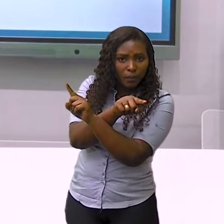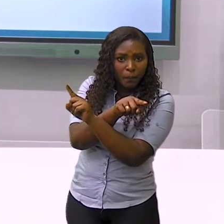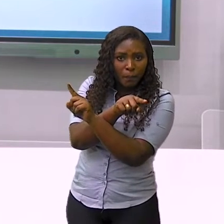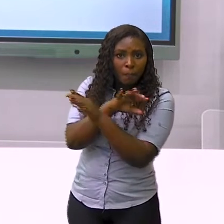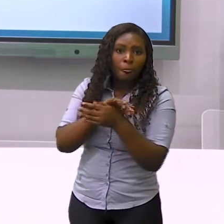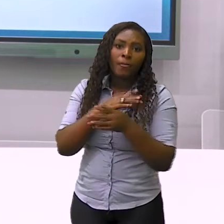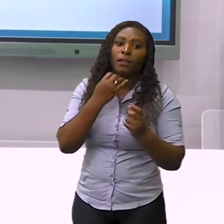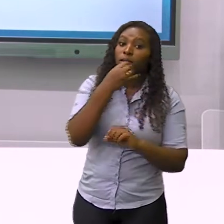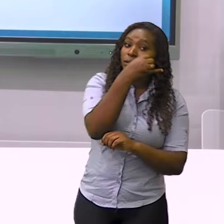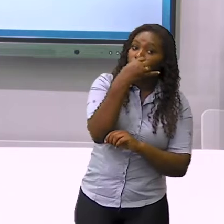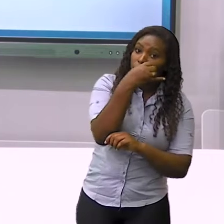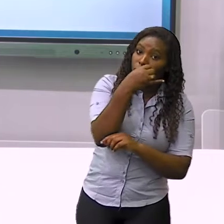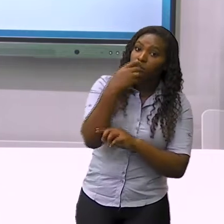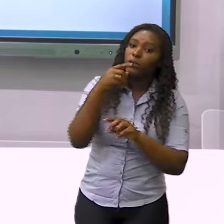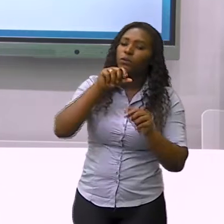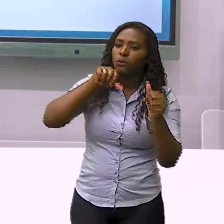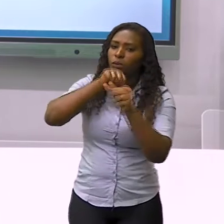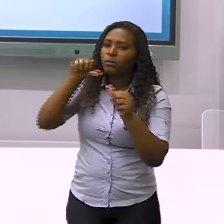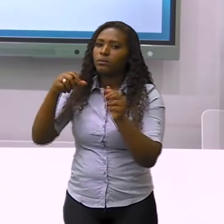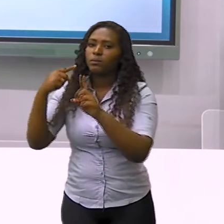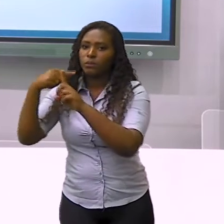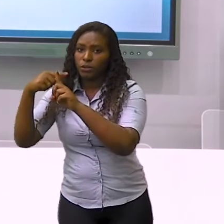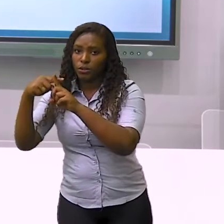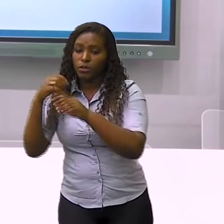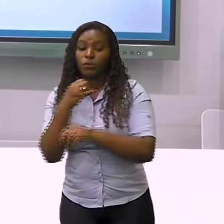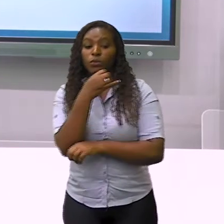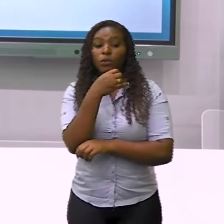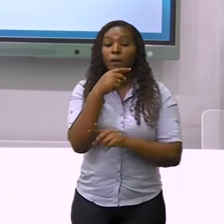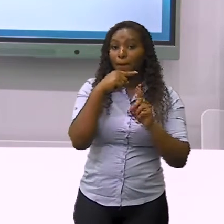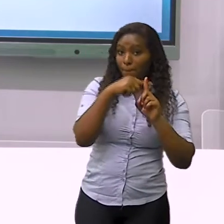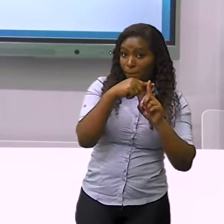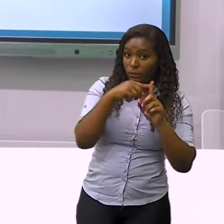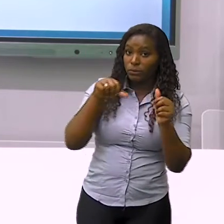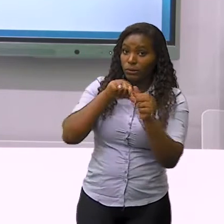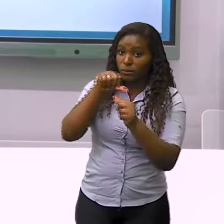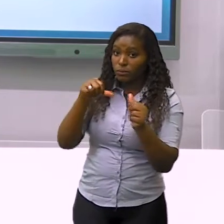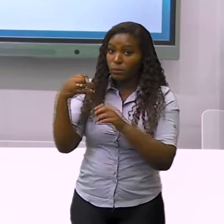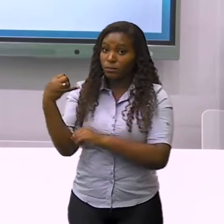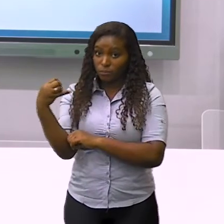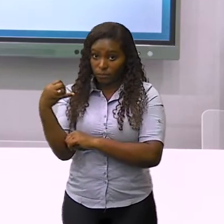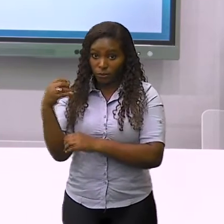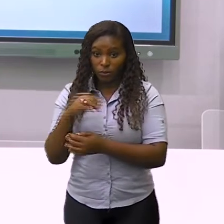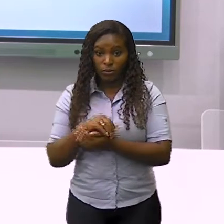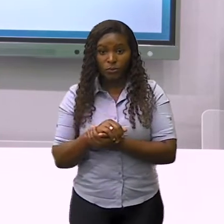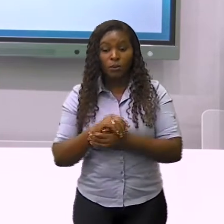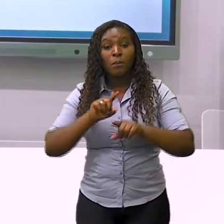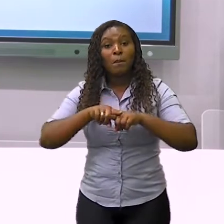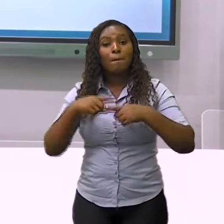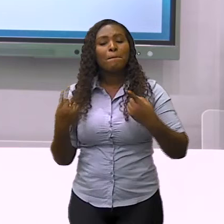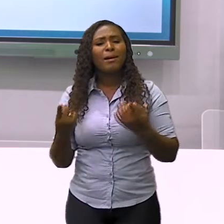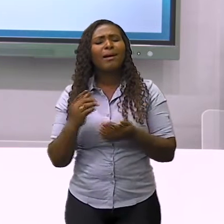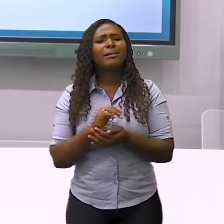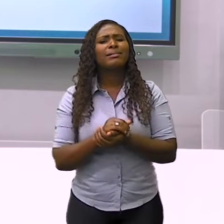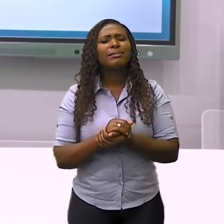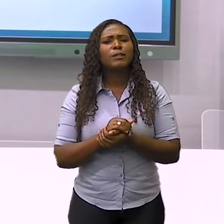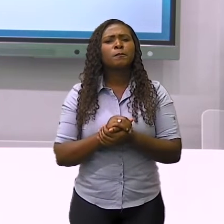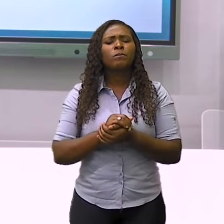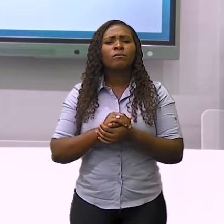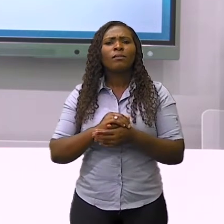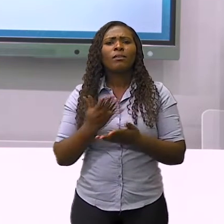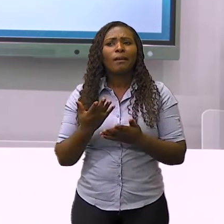64 menos, menos com menos mais. Porém, pessoal, preste atenção que eu vou